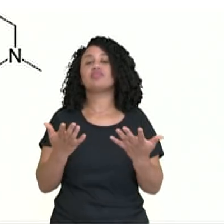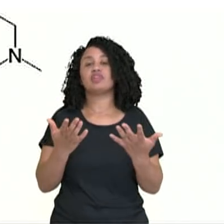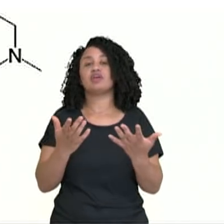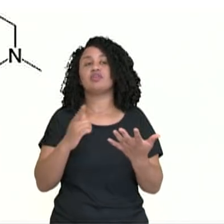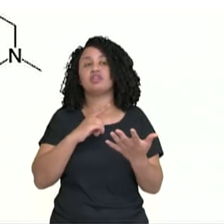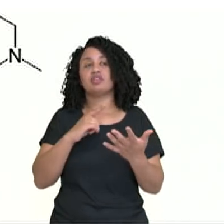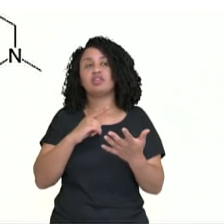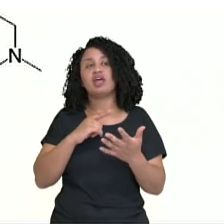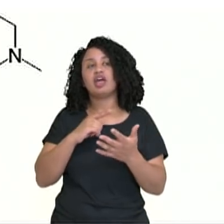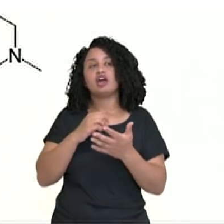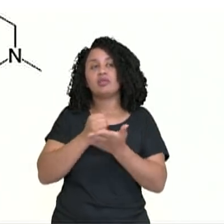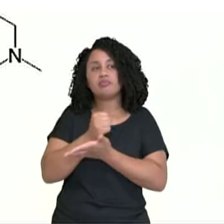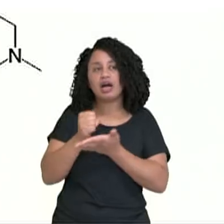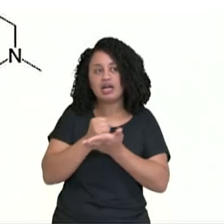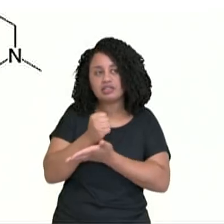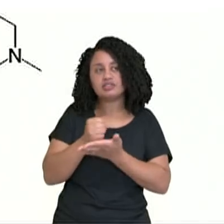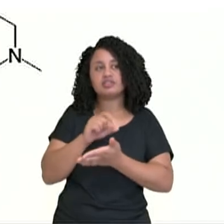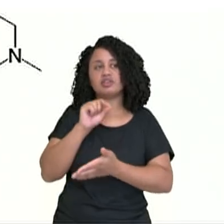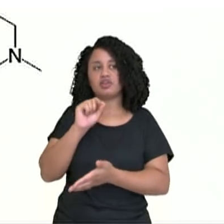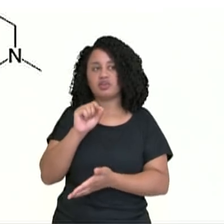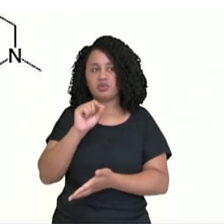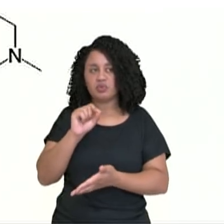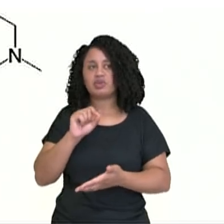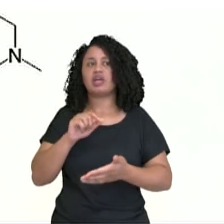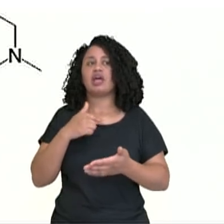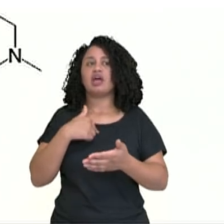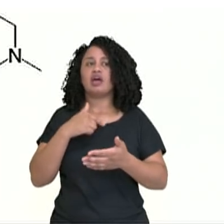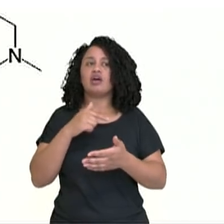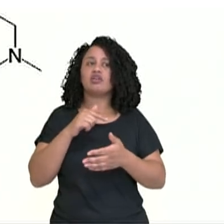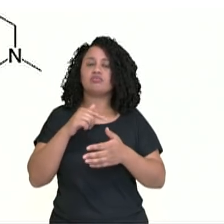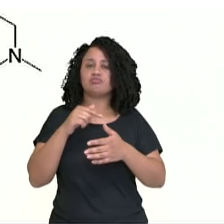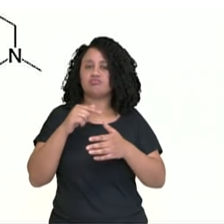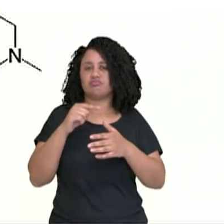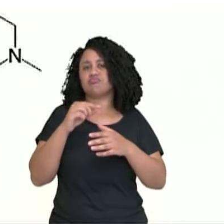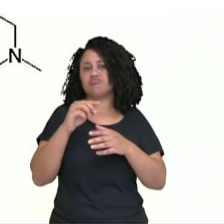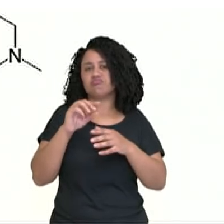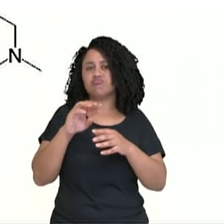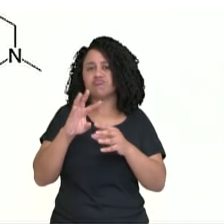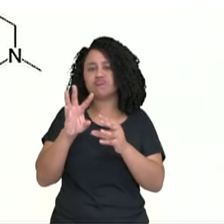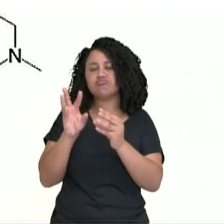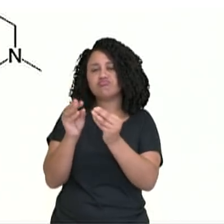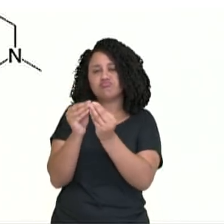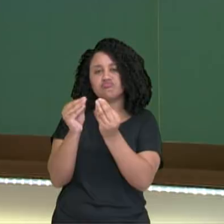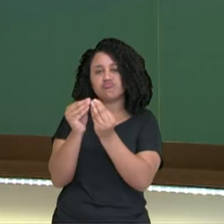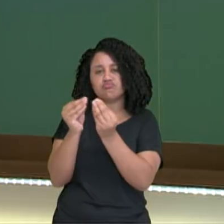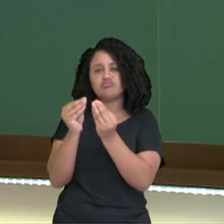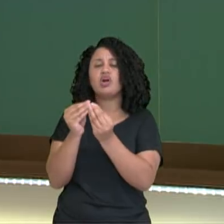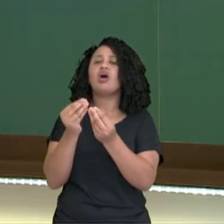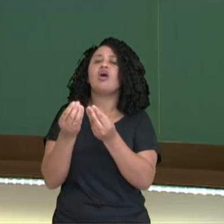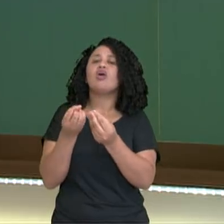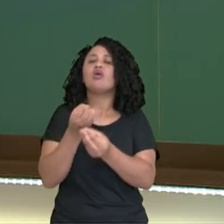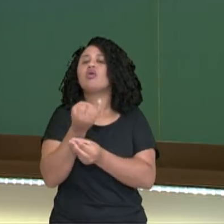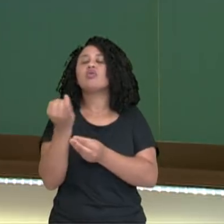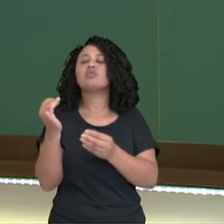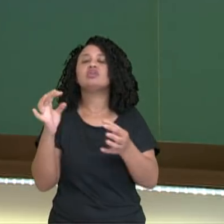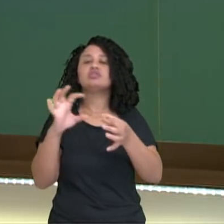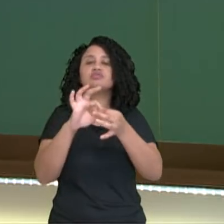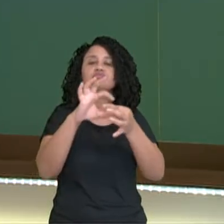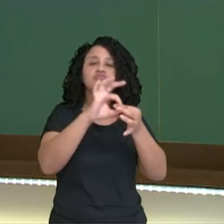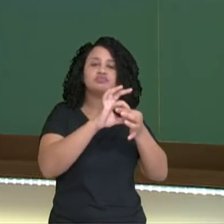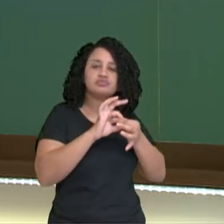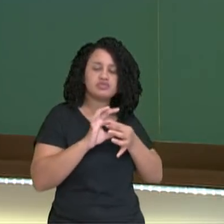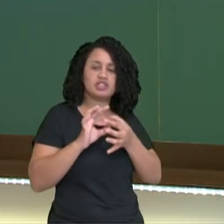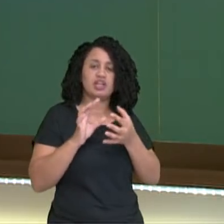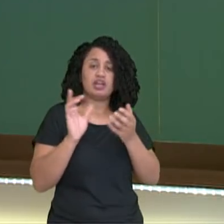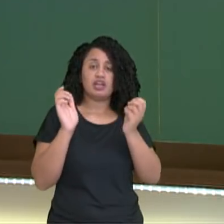sildenafil, tá? Na forma de citrato. Então, nesta molécula, quantas ligações ou quantas